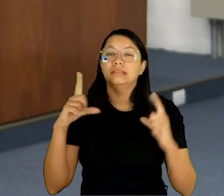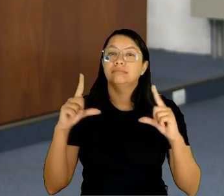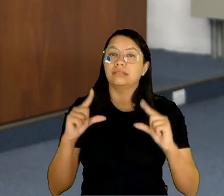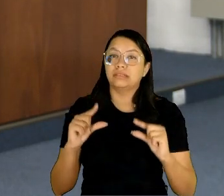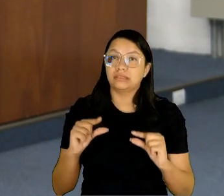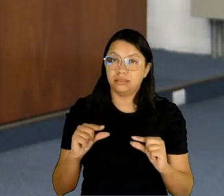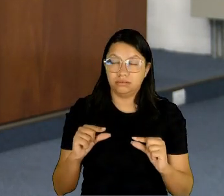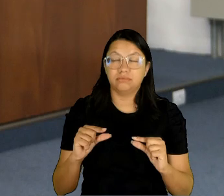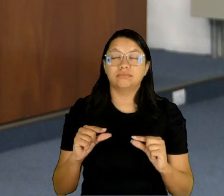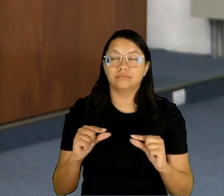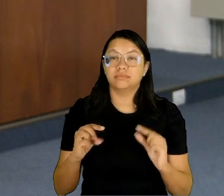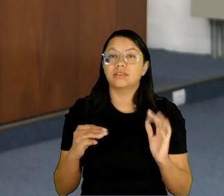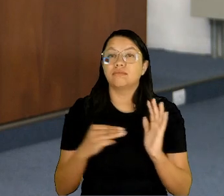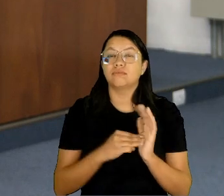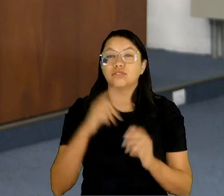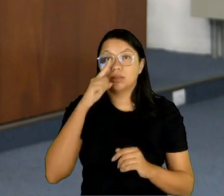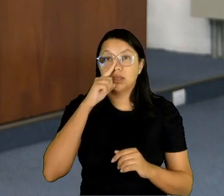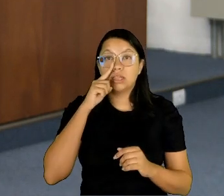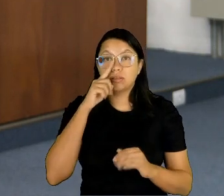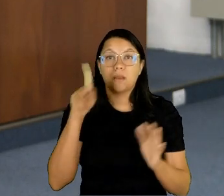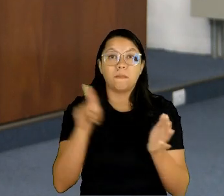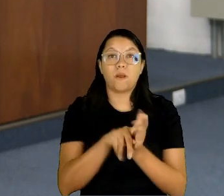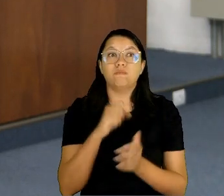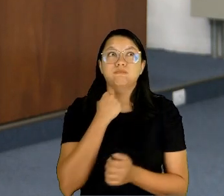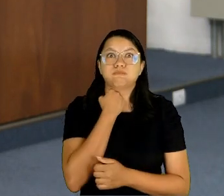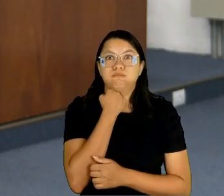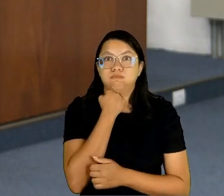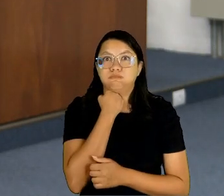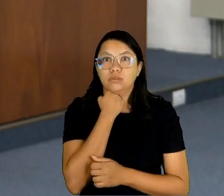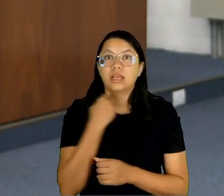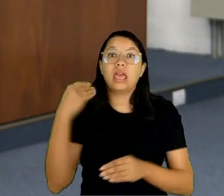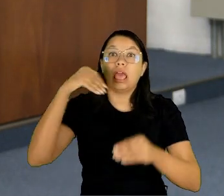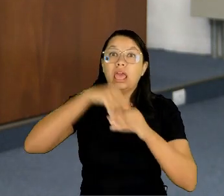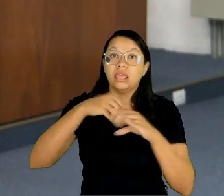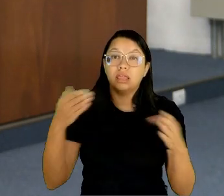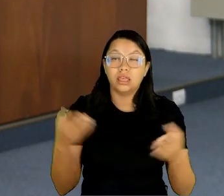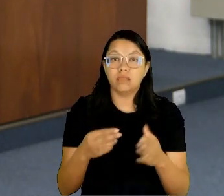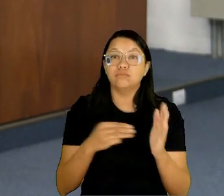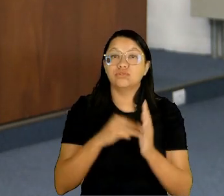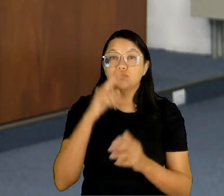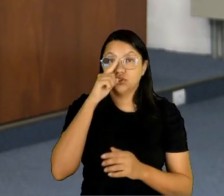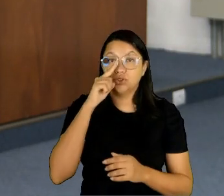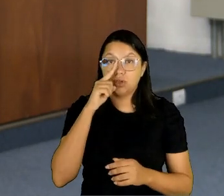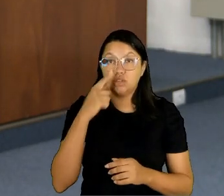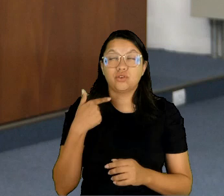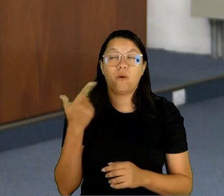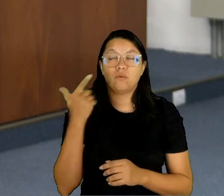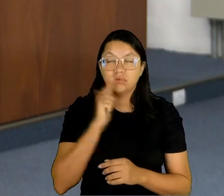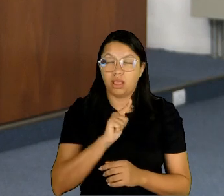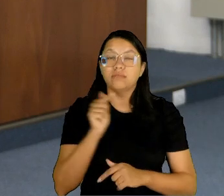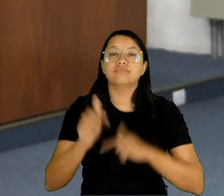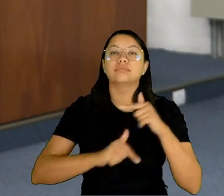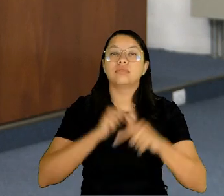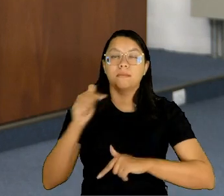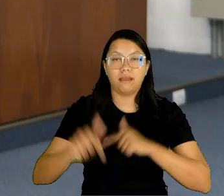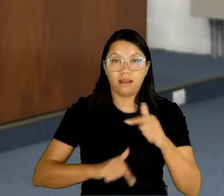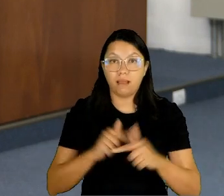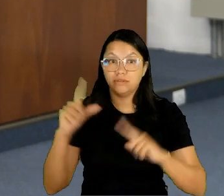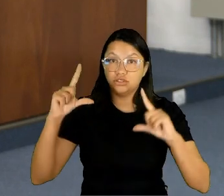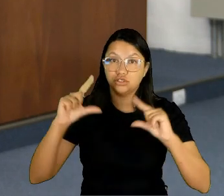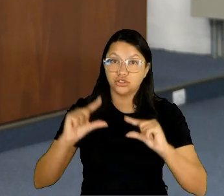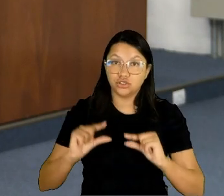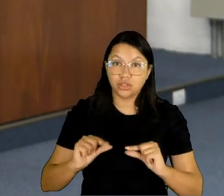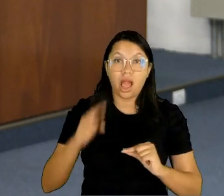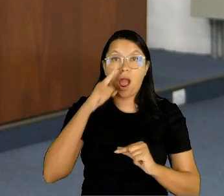ele tem menor fator de risco cardiovascular. E o próprio estresse também entra aqui nesses fatores de risco que a gente consegue atuar